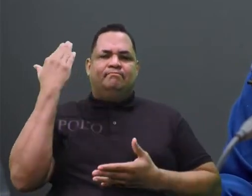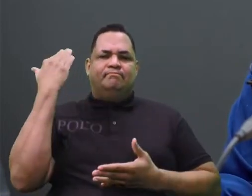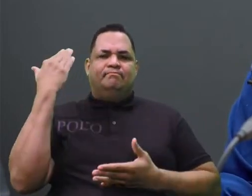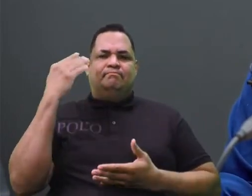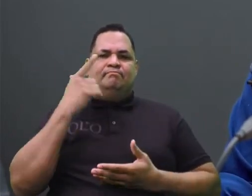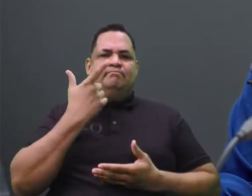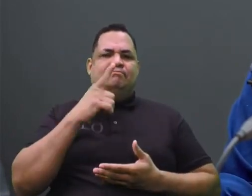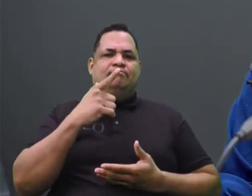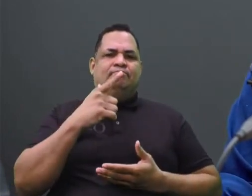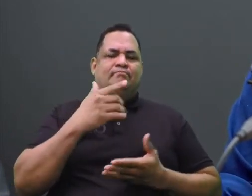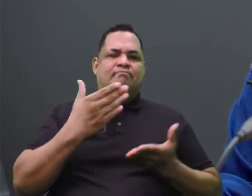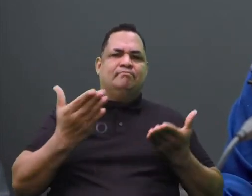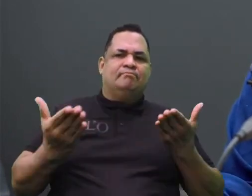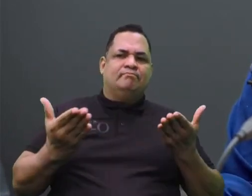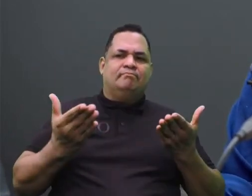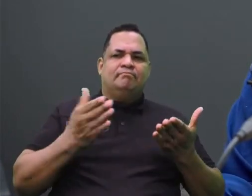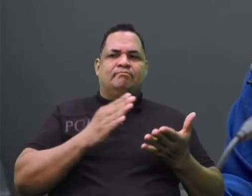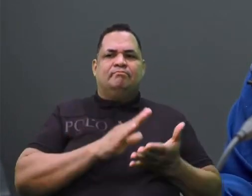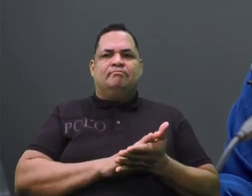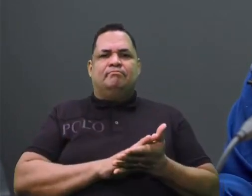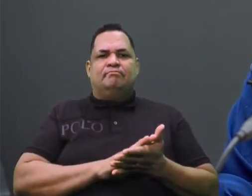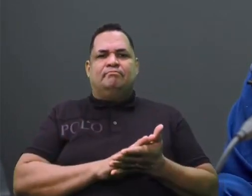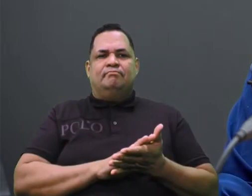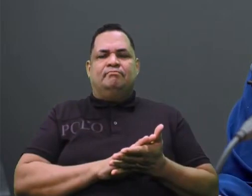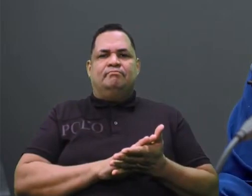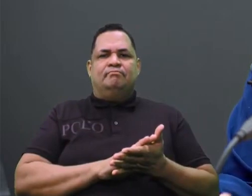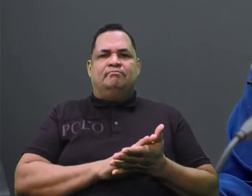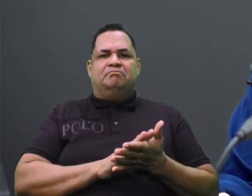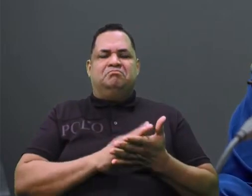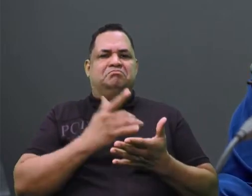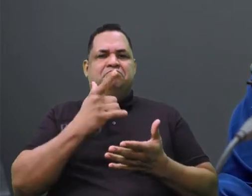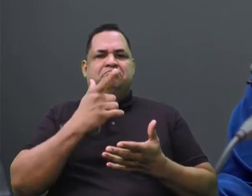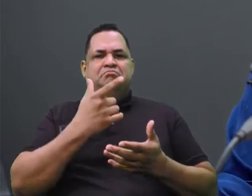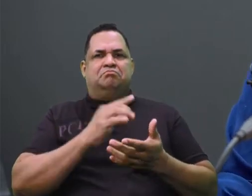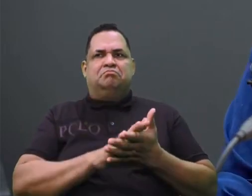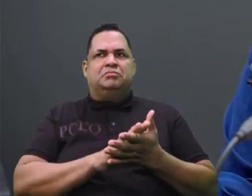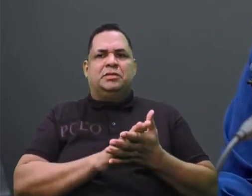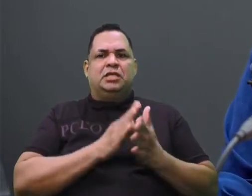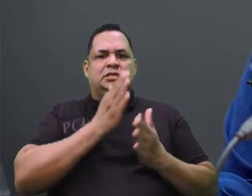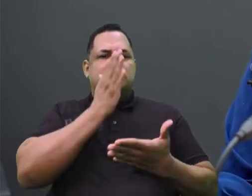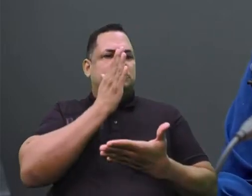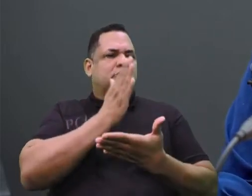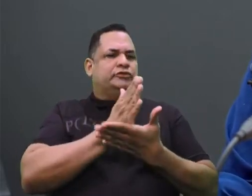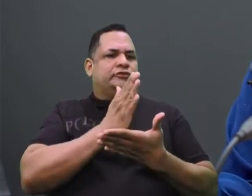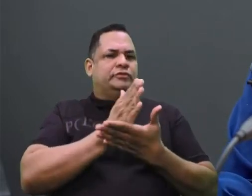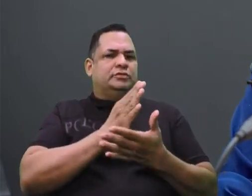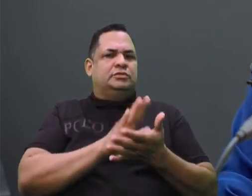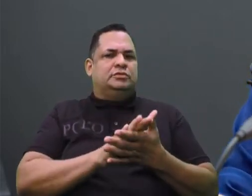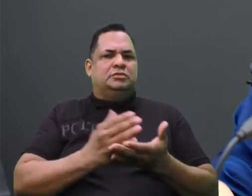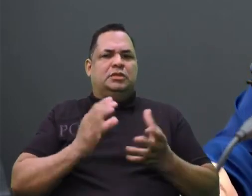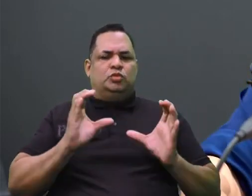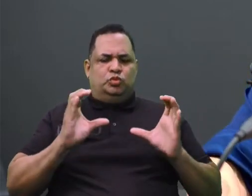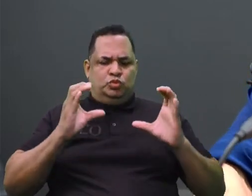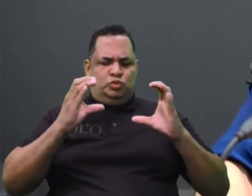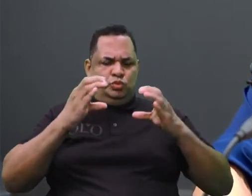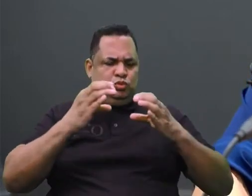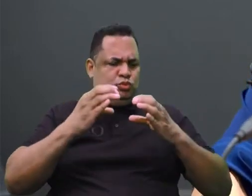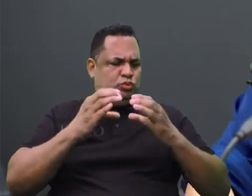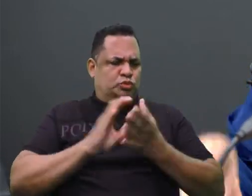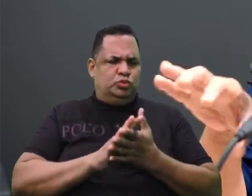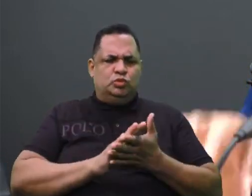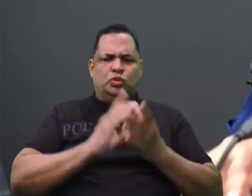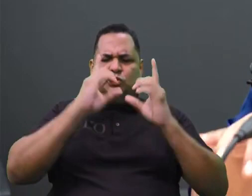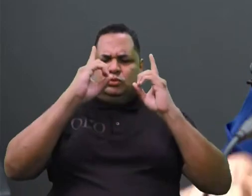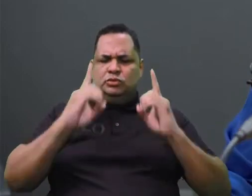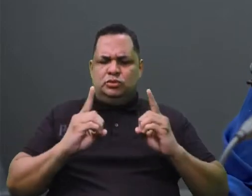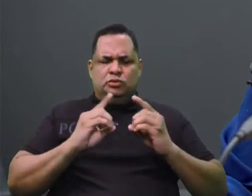não havia divisão de tempo de horário de estudo. Era mental, cego e surdo